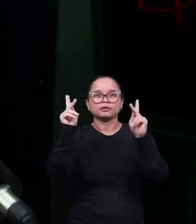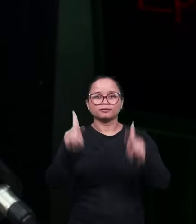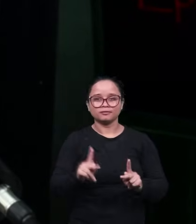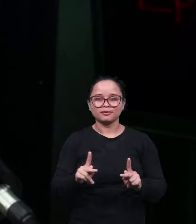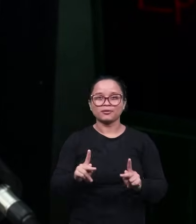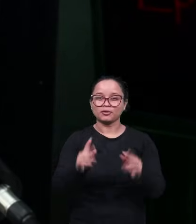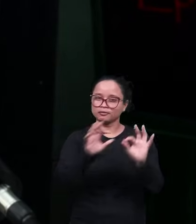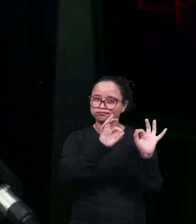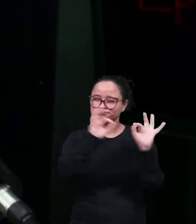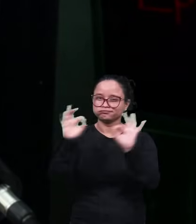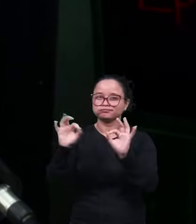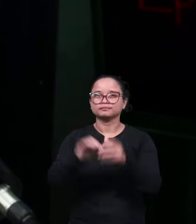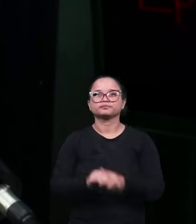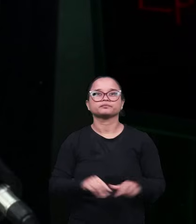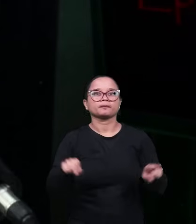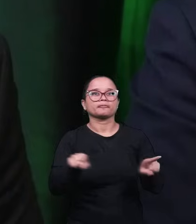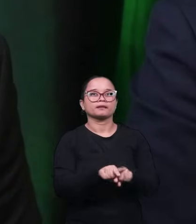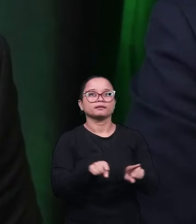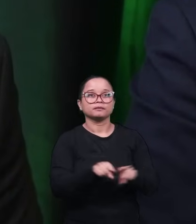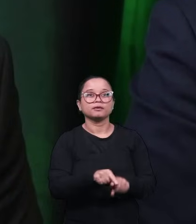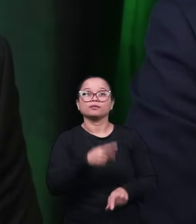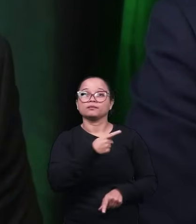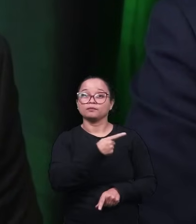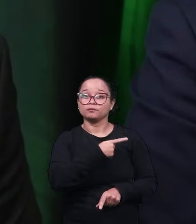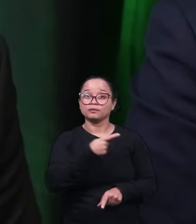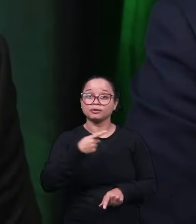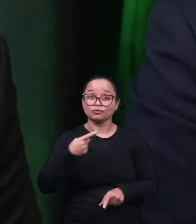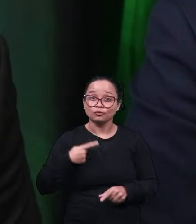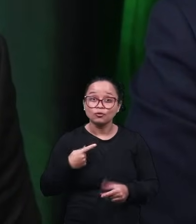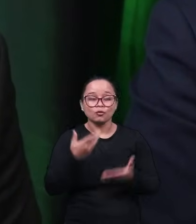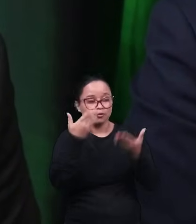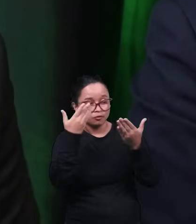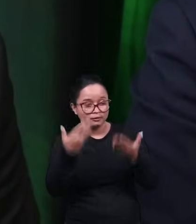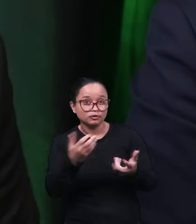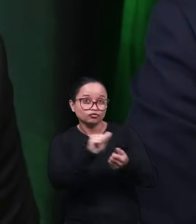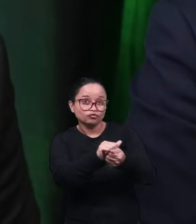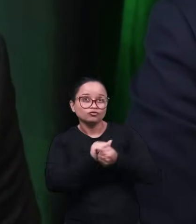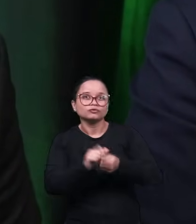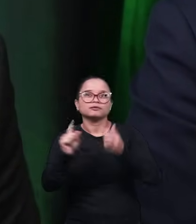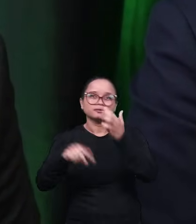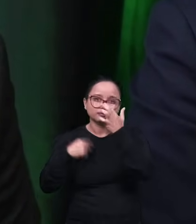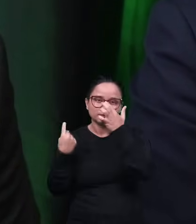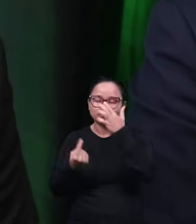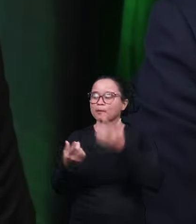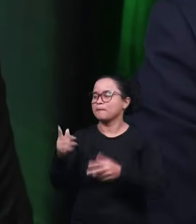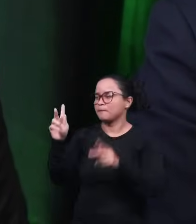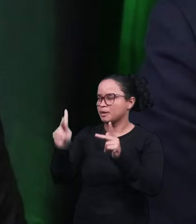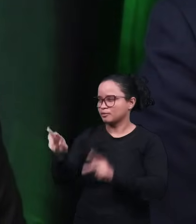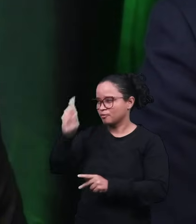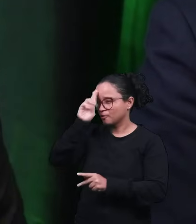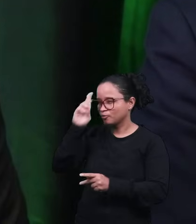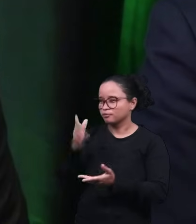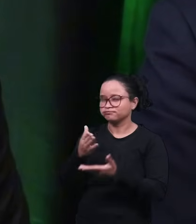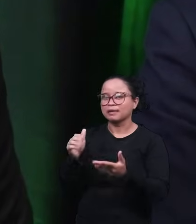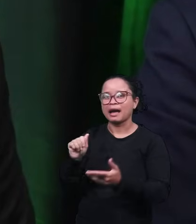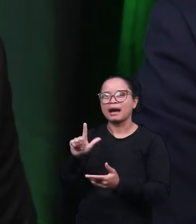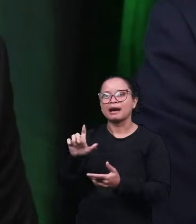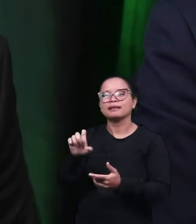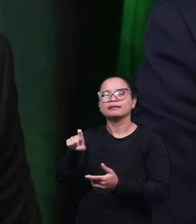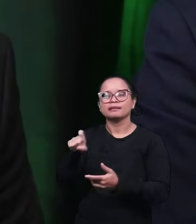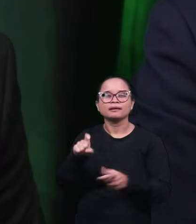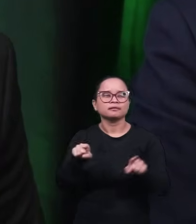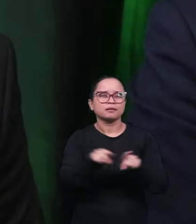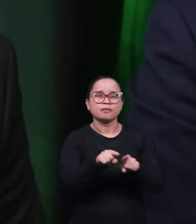Senhor. Pastor Roberto Pedra, nosso companheiro aqui, está sempre conosco aqui. A paz do Senhor, pastor. Paz do Senhor, pastor Alex, paz do Senhor, pastor